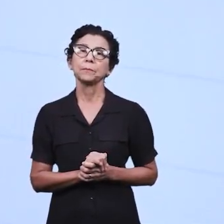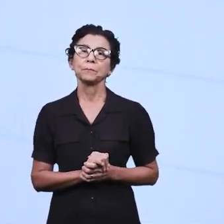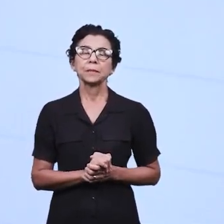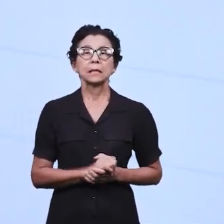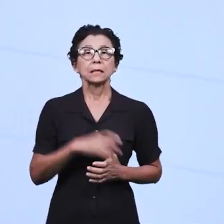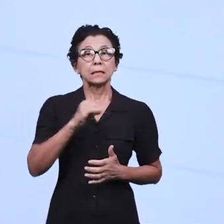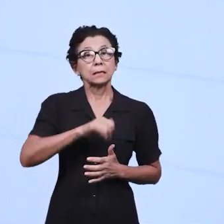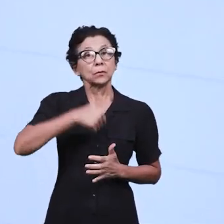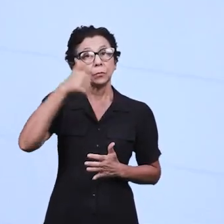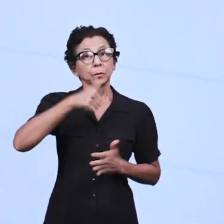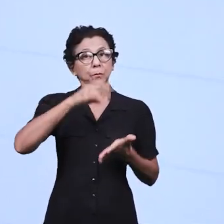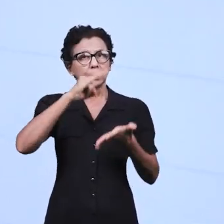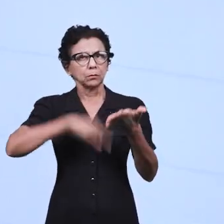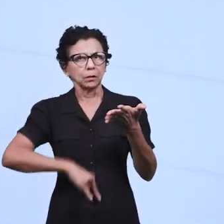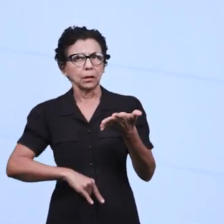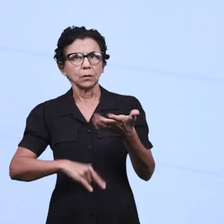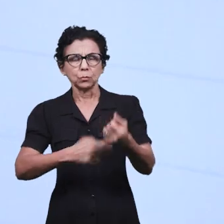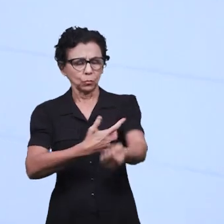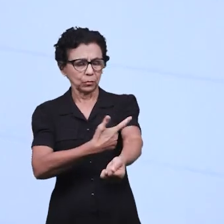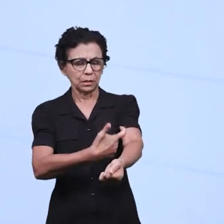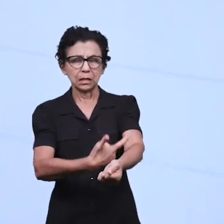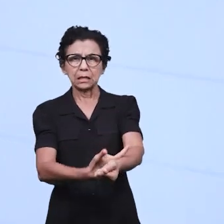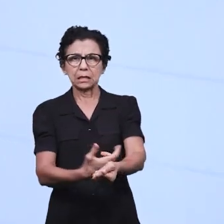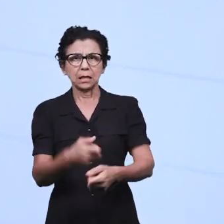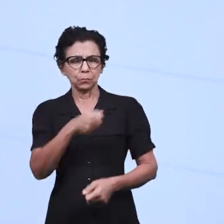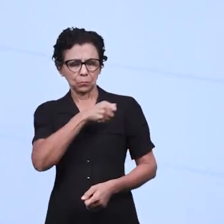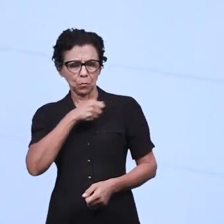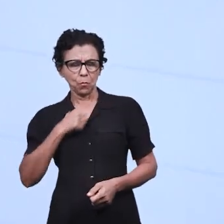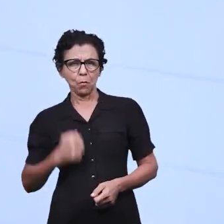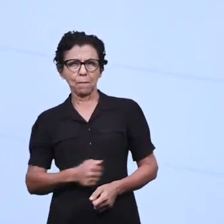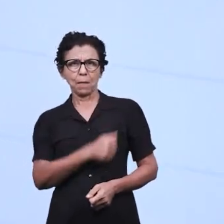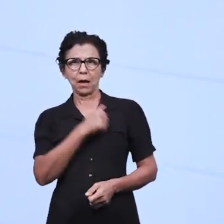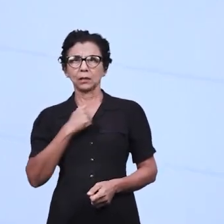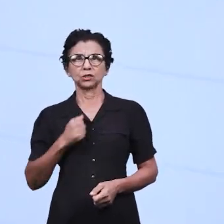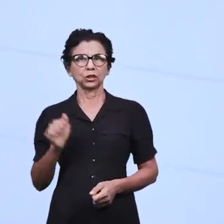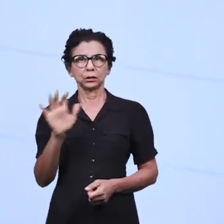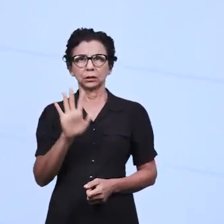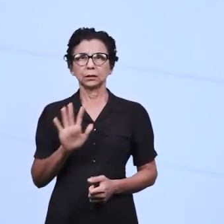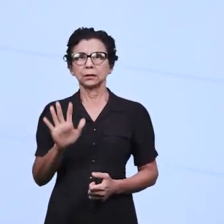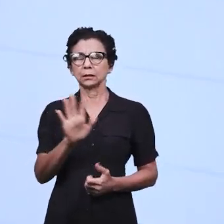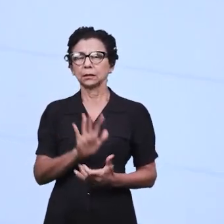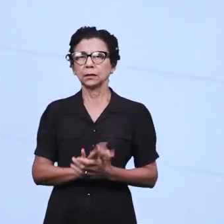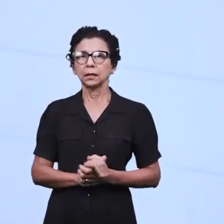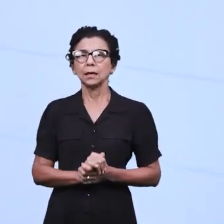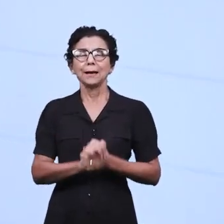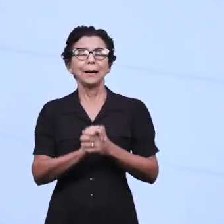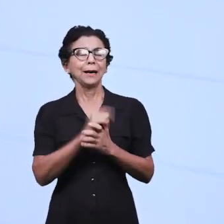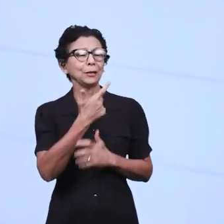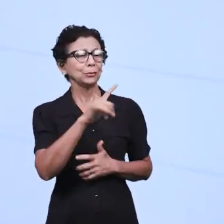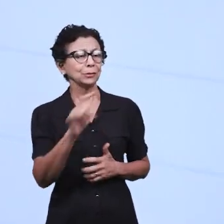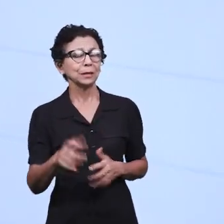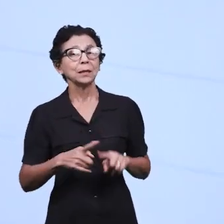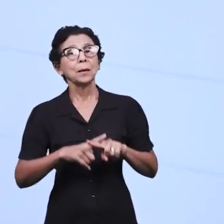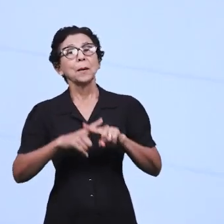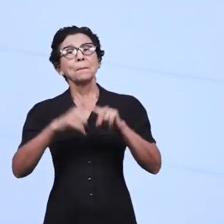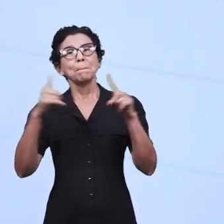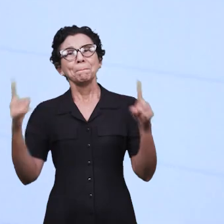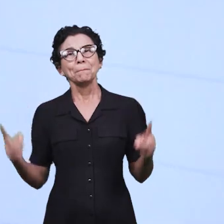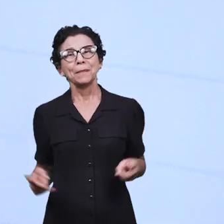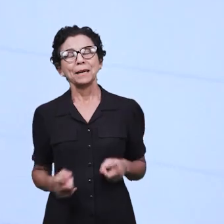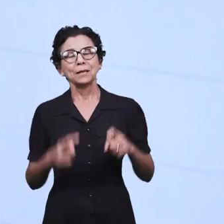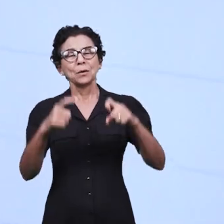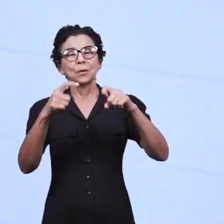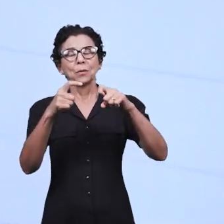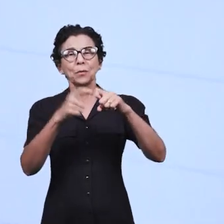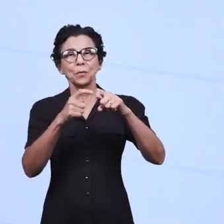o primeiro laudo ou se tiver exames, às vezes a pessoa não tem o primeiro laudo, mas o médico que acompanha tem um prontuário, aí atestando